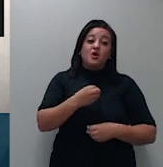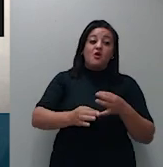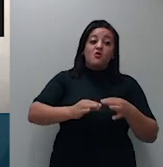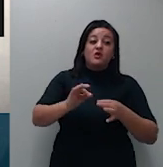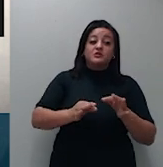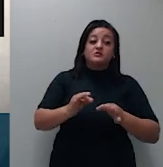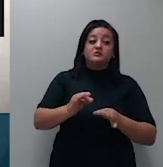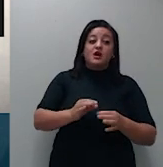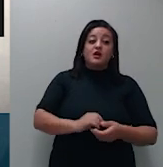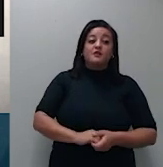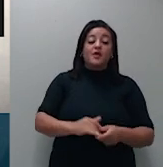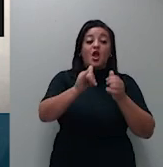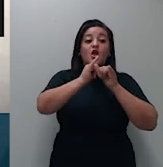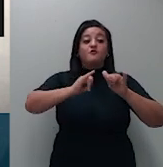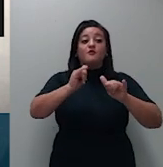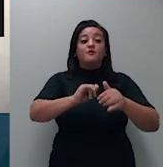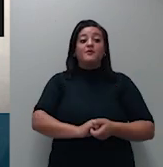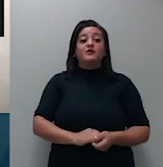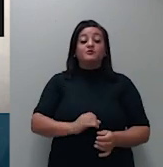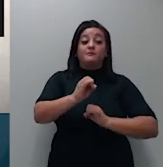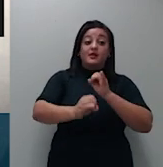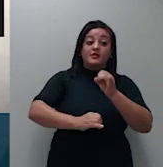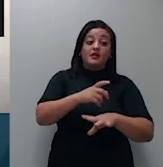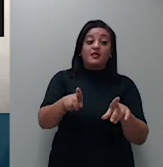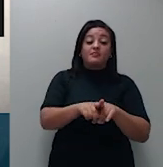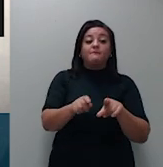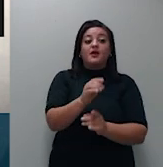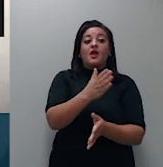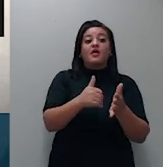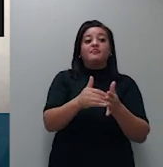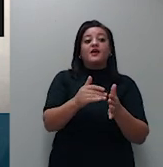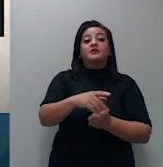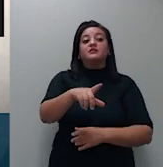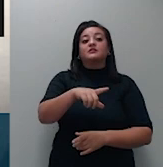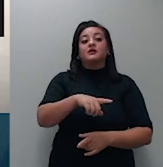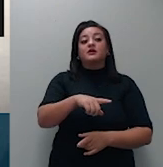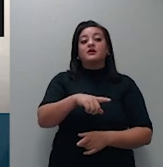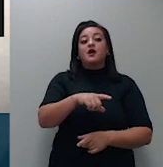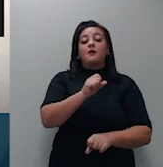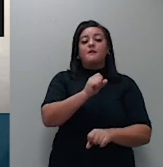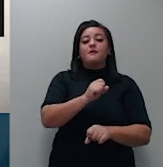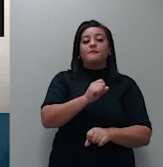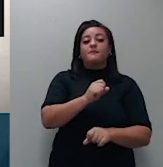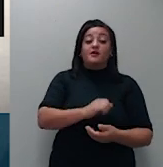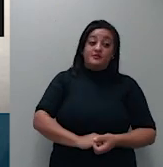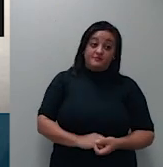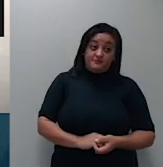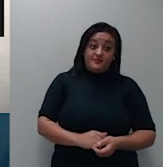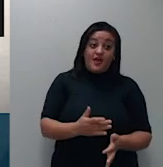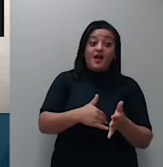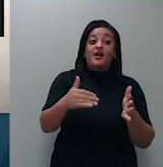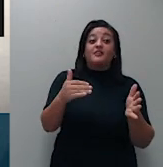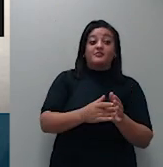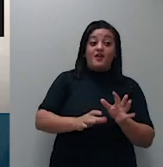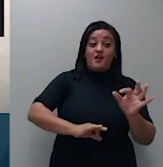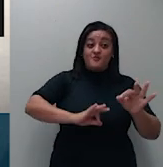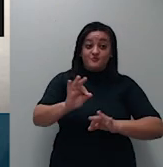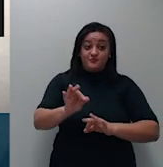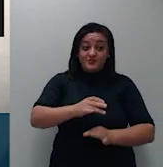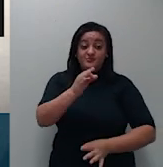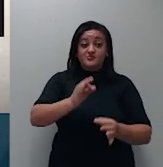propagada pela internet até conceda siga uma ordem judicial